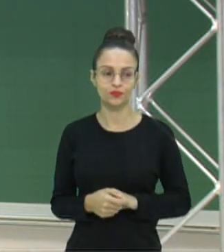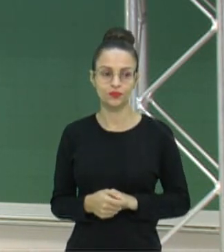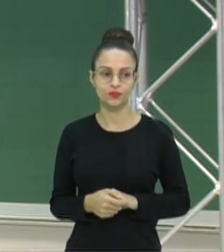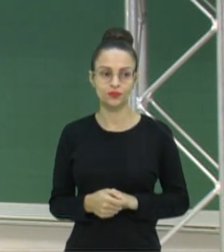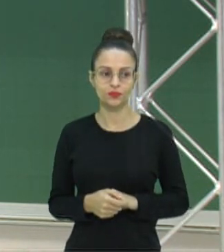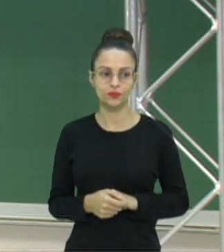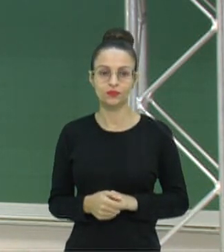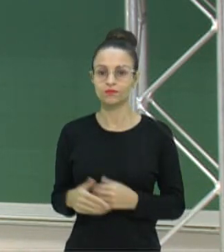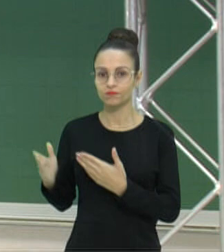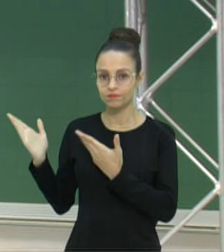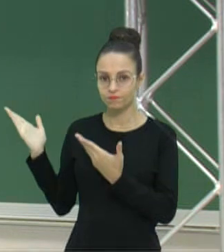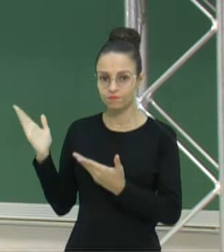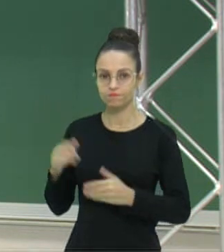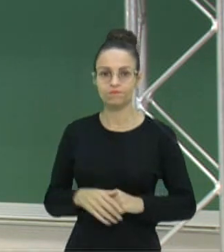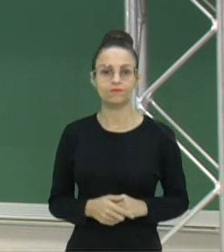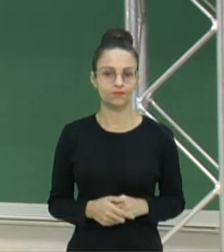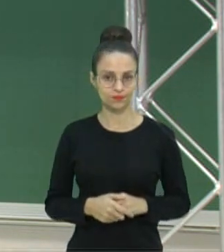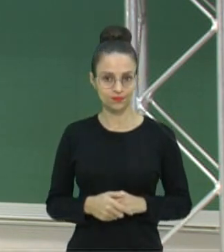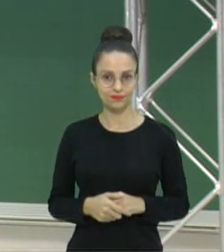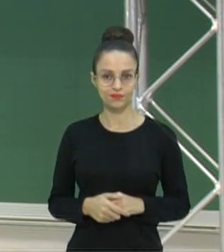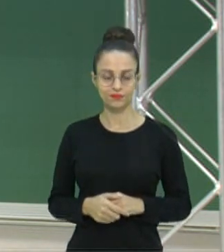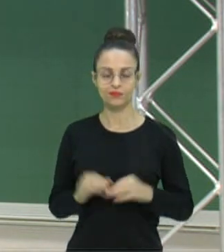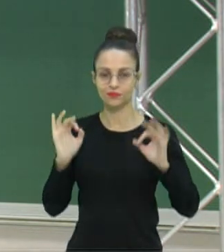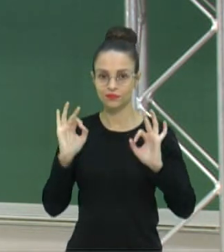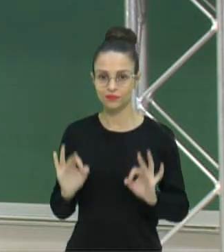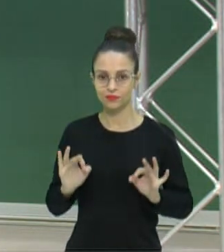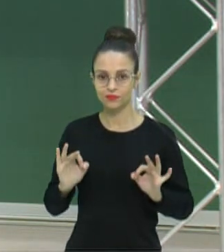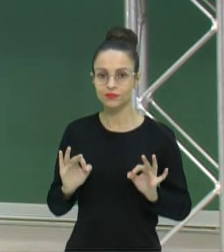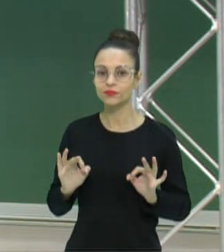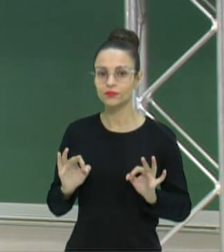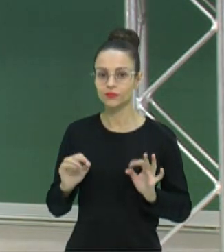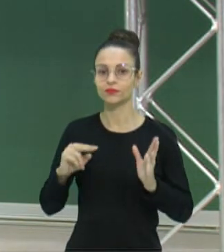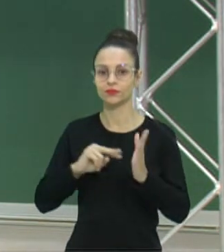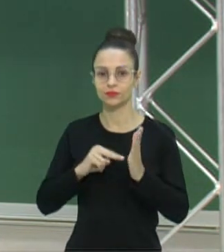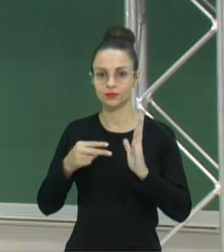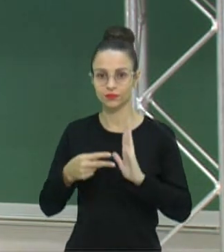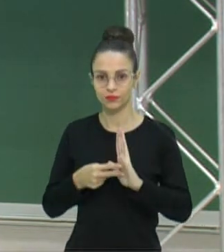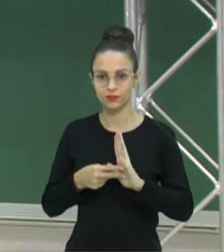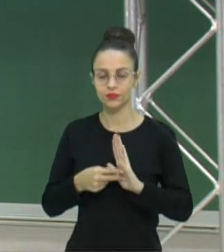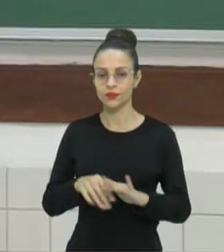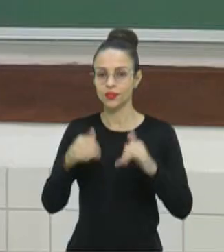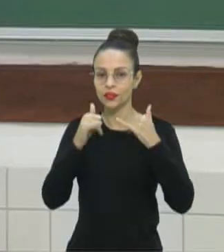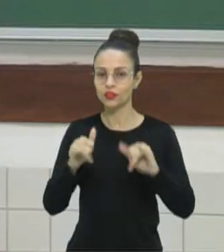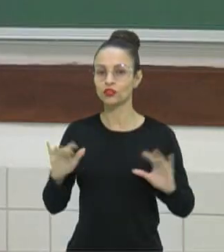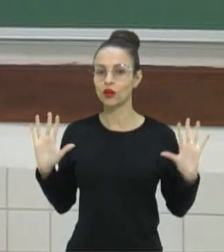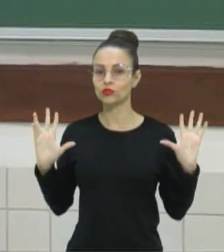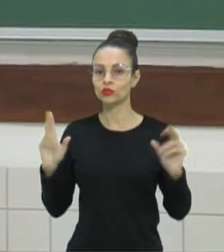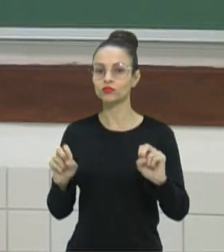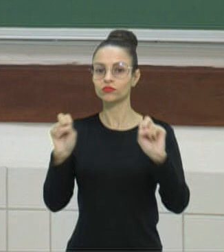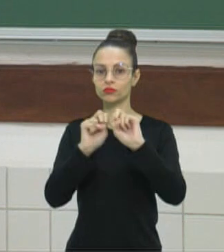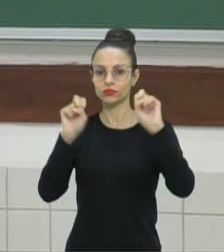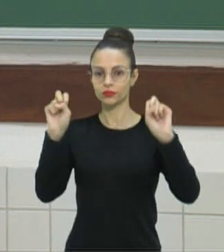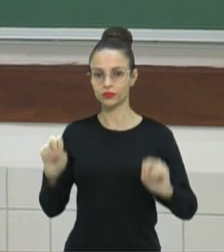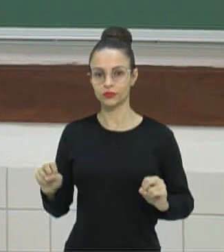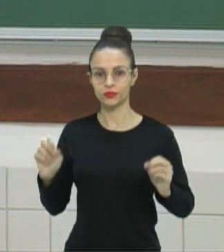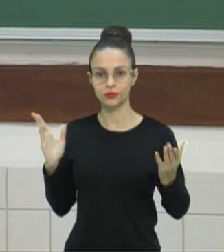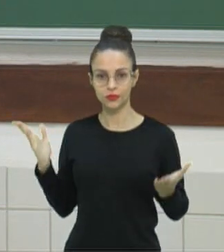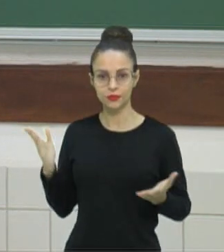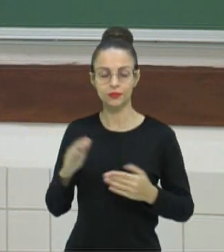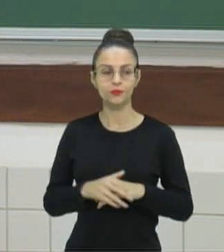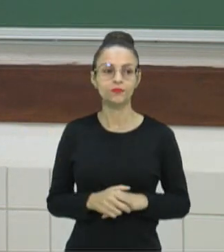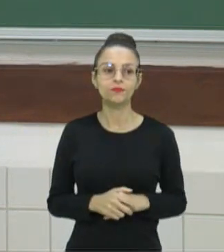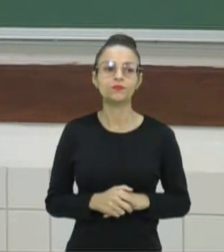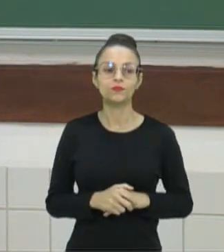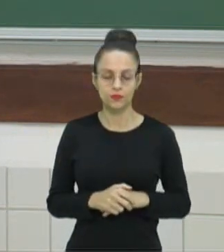Tá aí. Certo? Representa a energia do sistema. Ok?